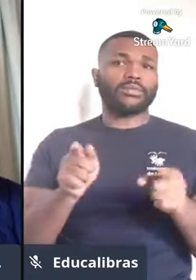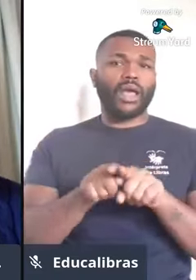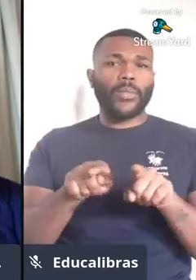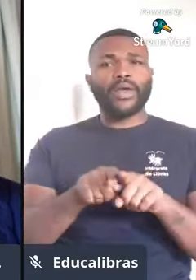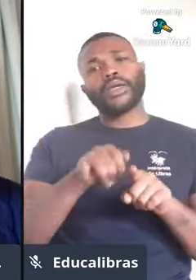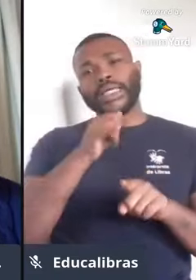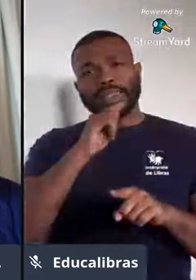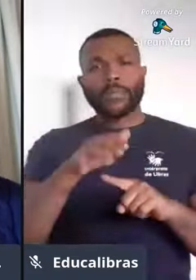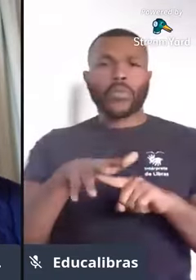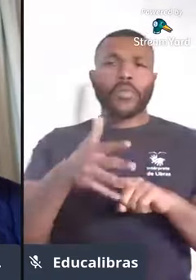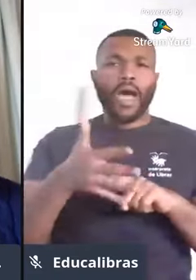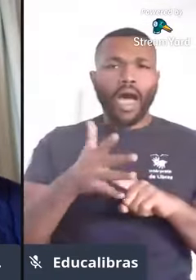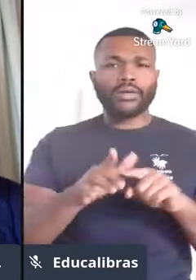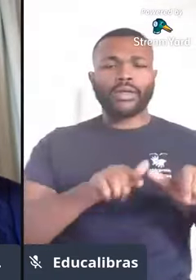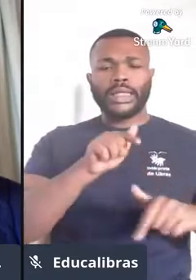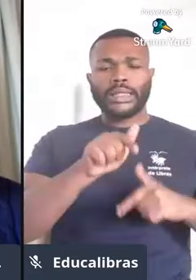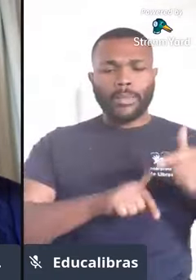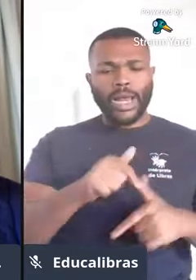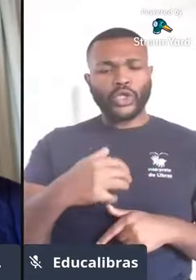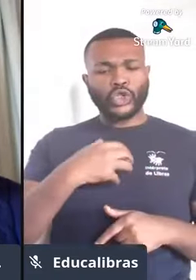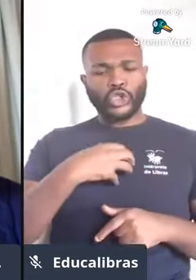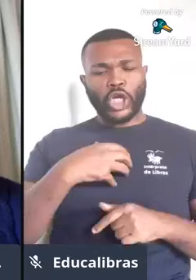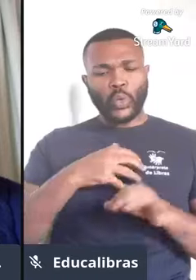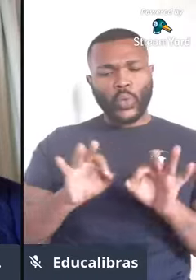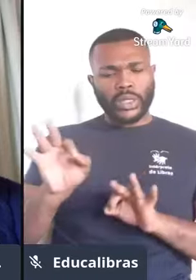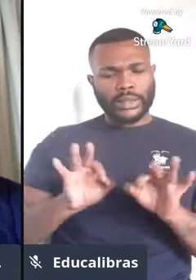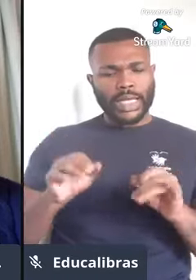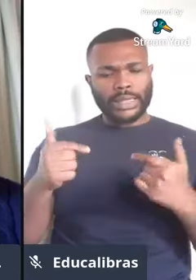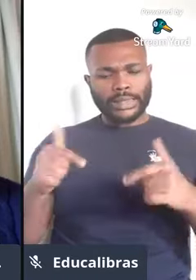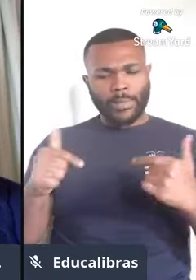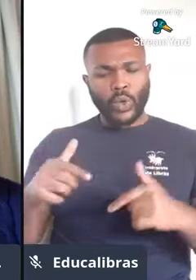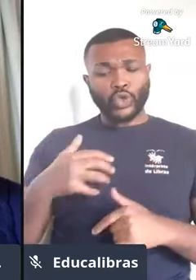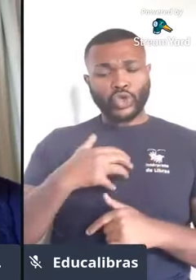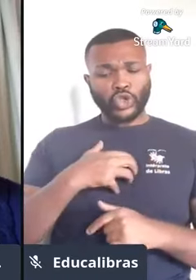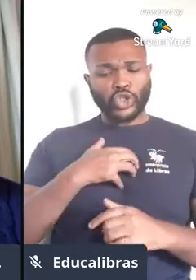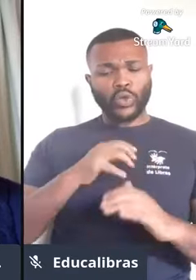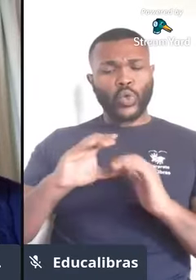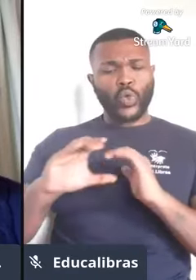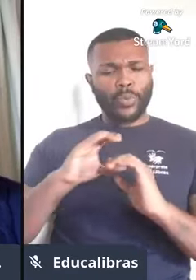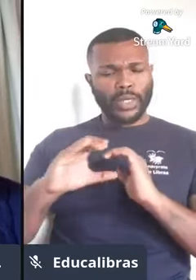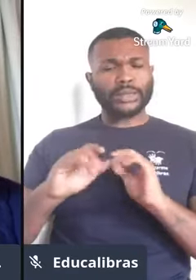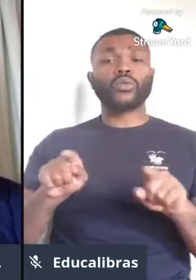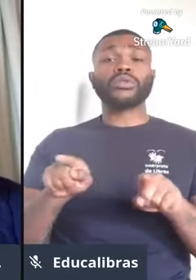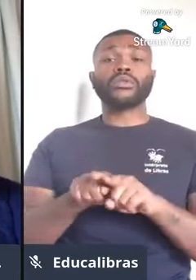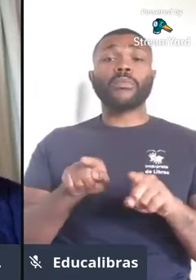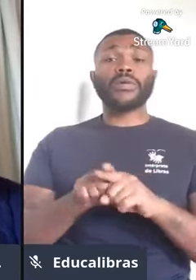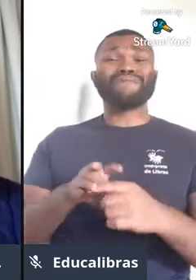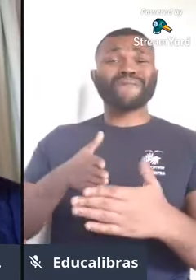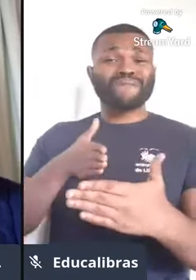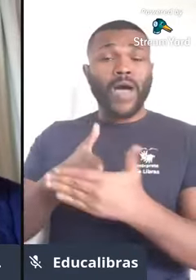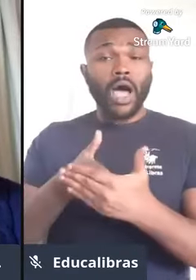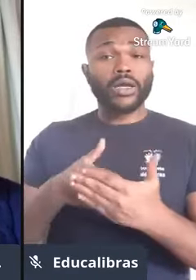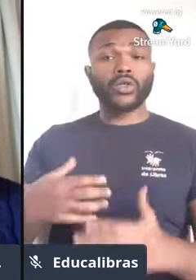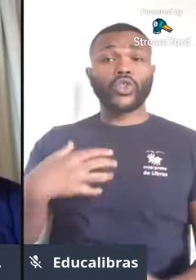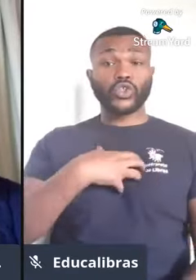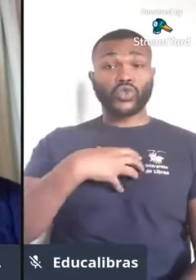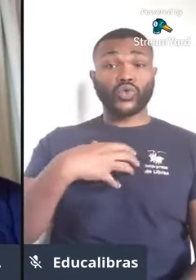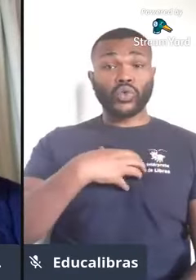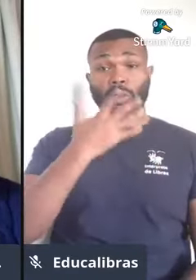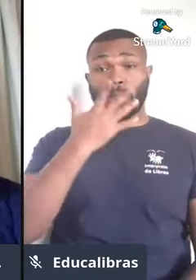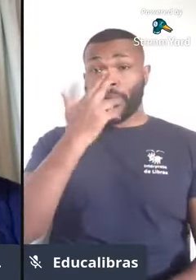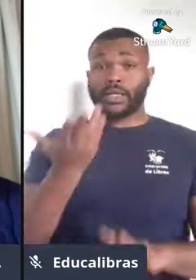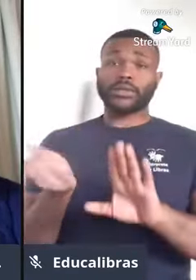de organização do trabalho, a comunicação e, sobretudo, as barreiras atitudinais, as que estão por trás dessas